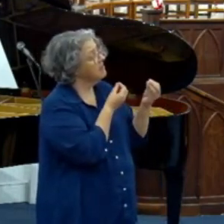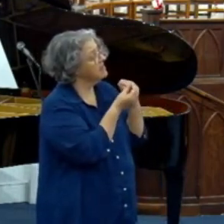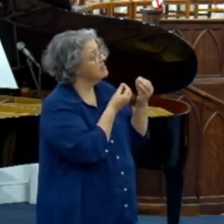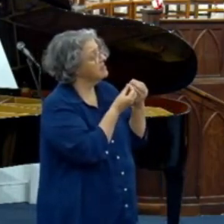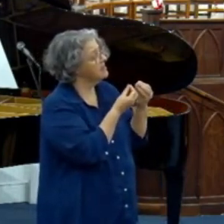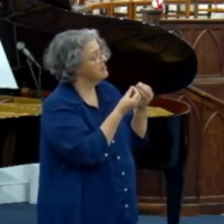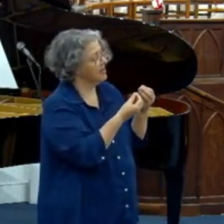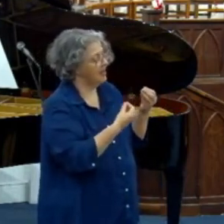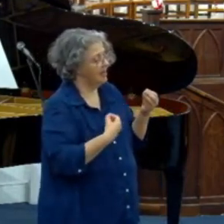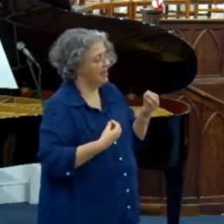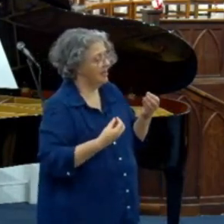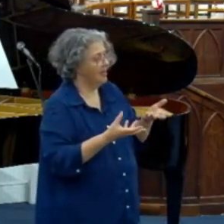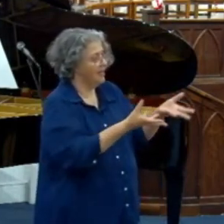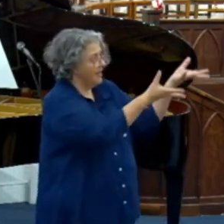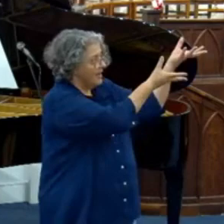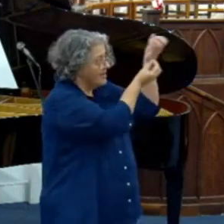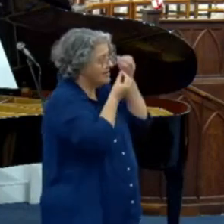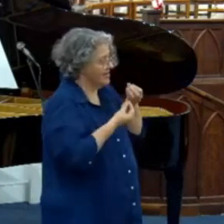vida eterna.